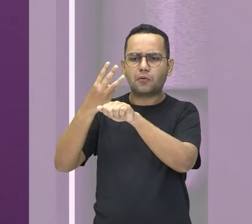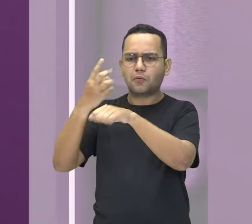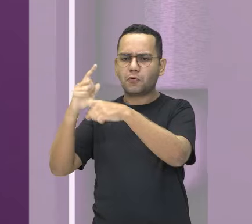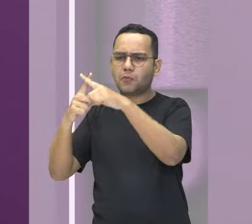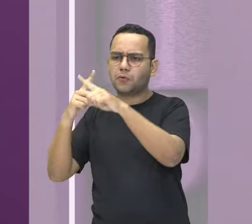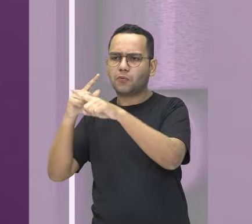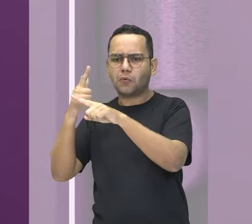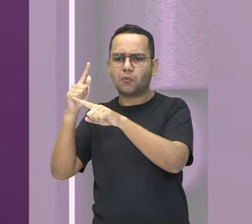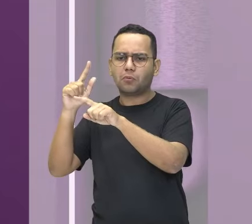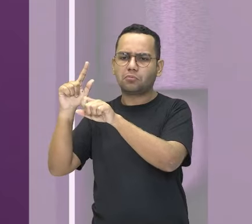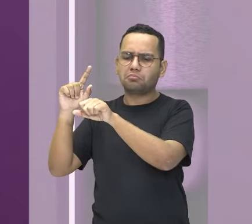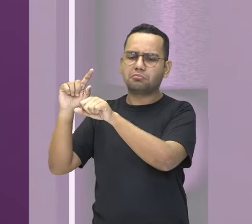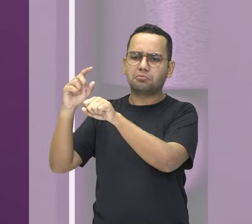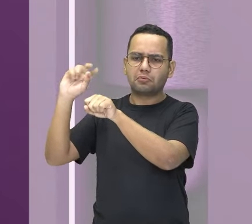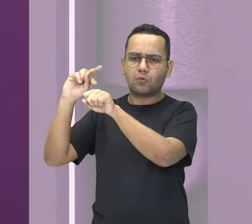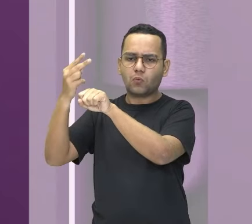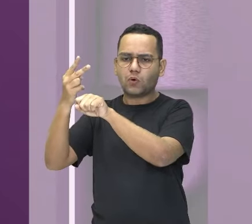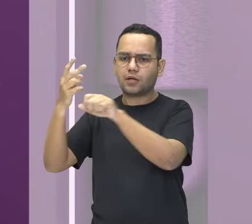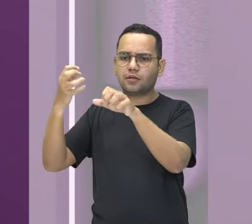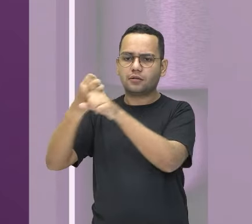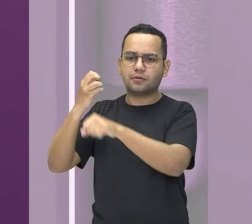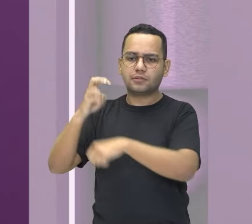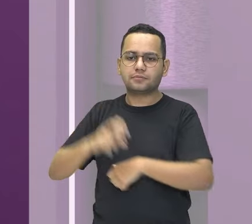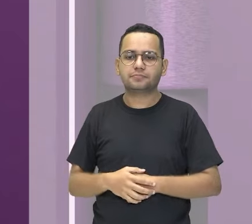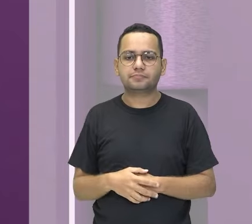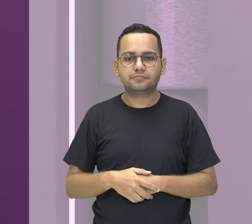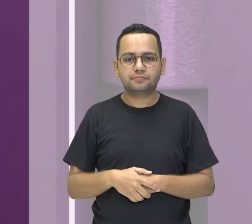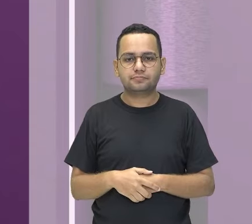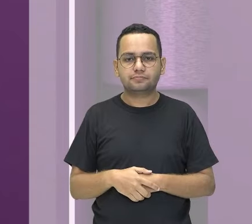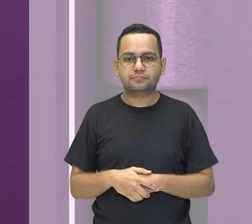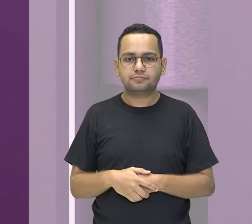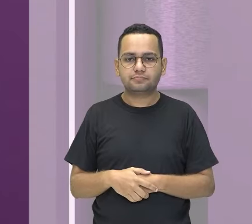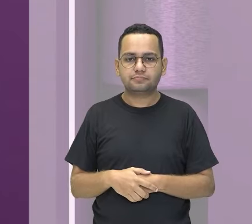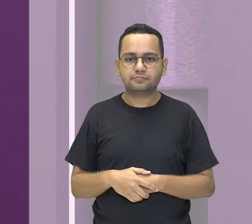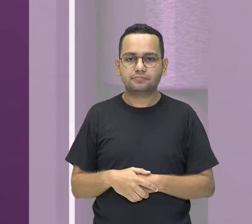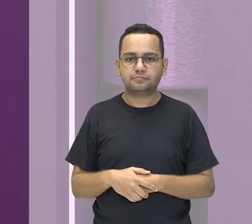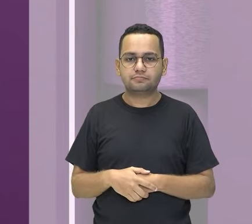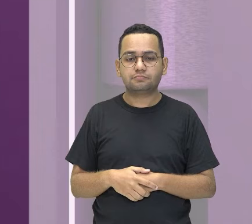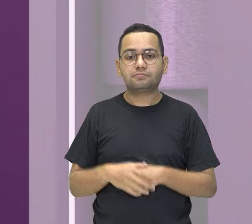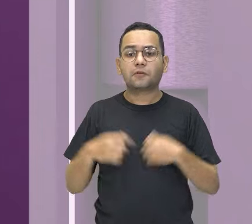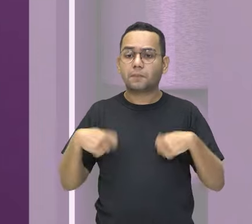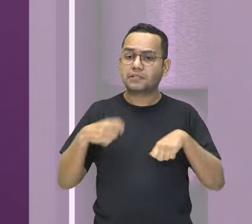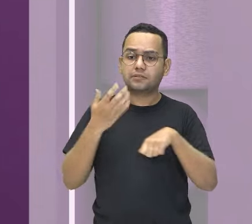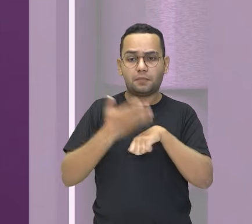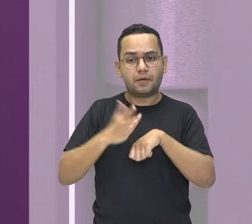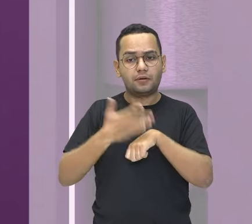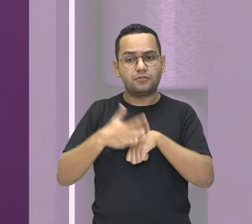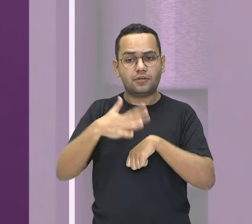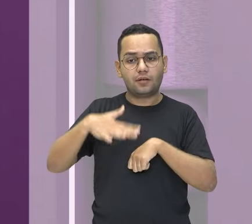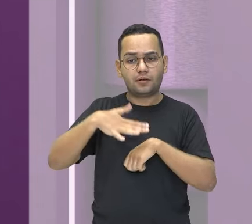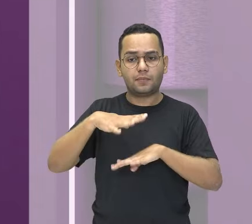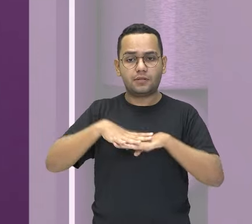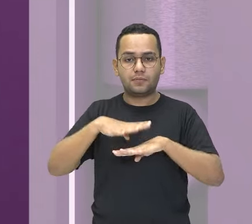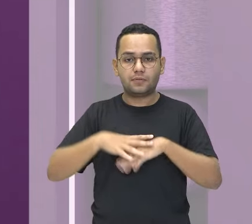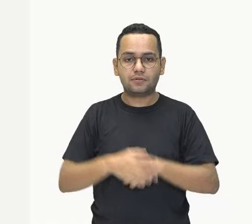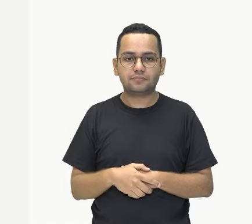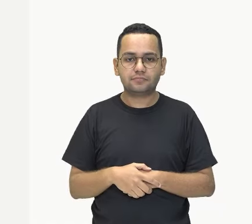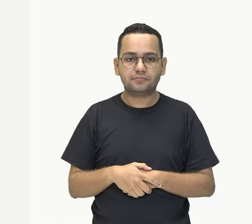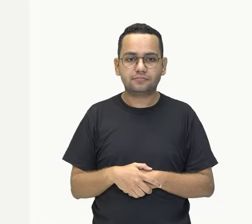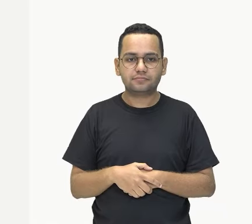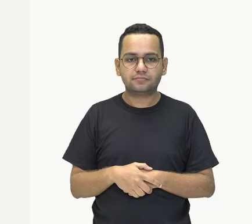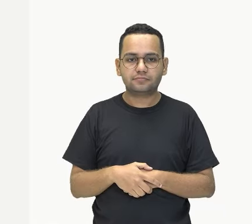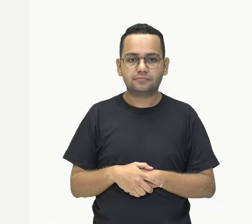Bem simples. Certinho? Como matemática, a gente praticando aprende mais, então vamos